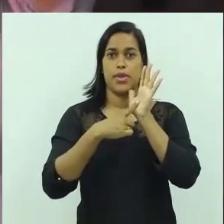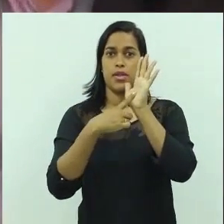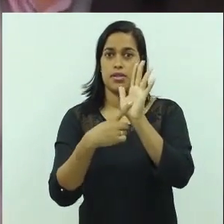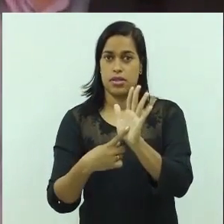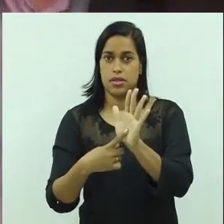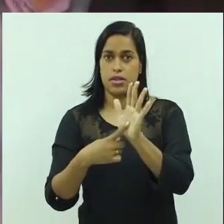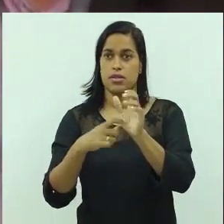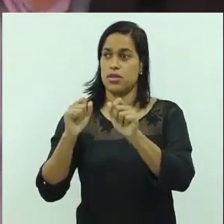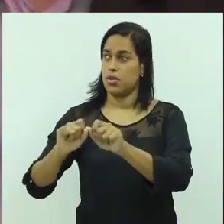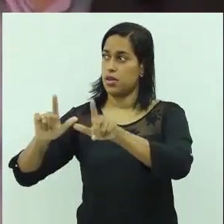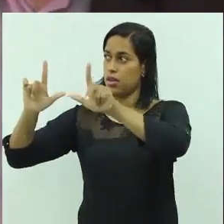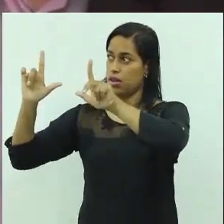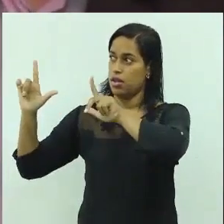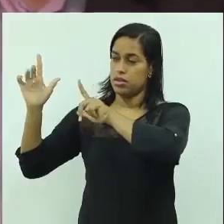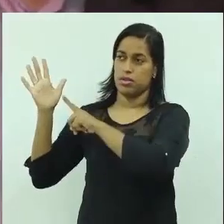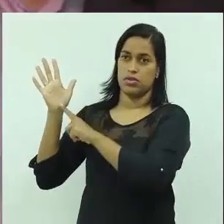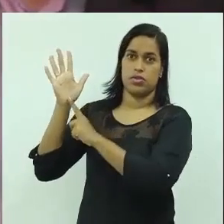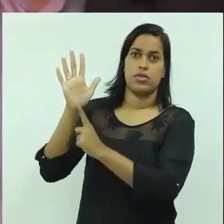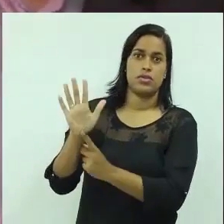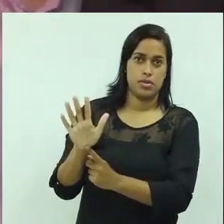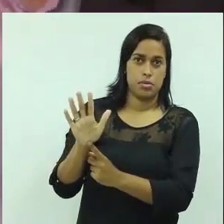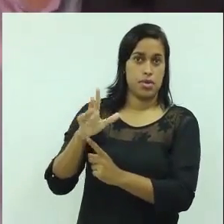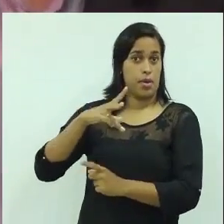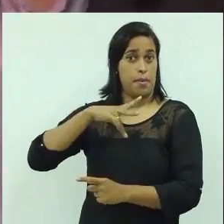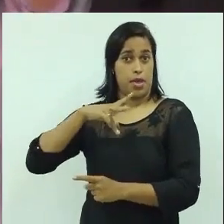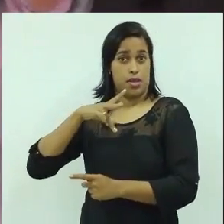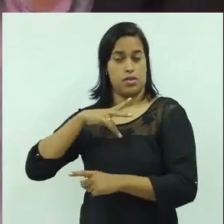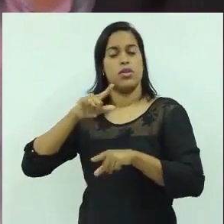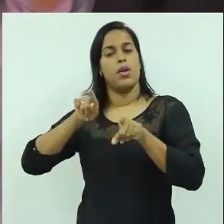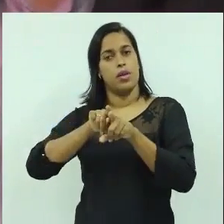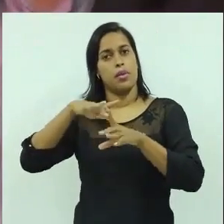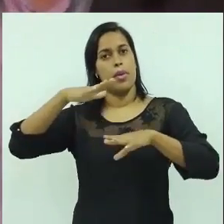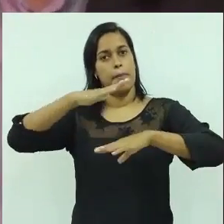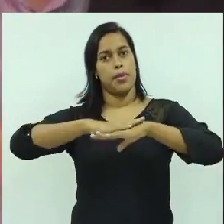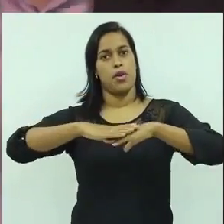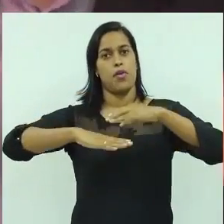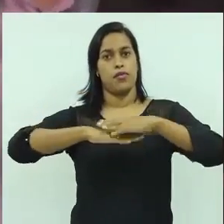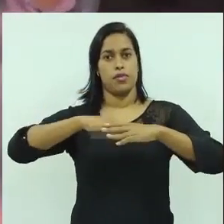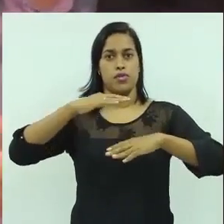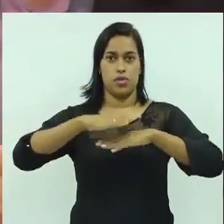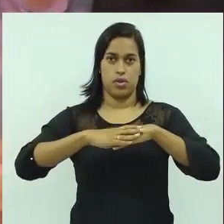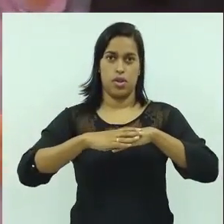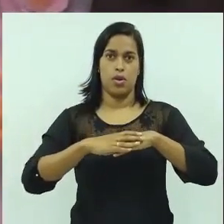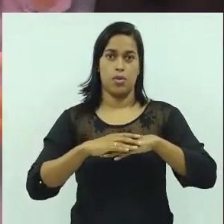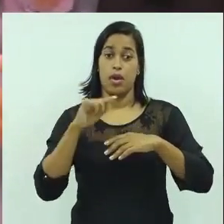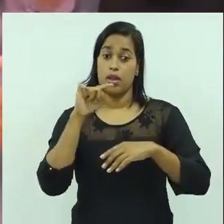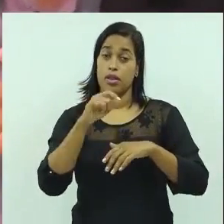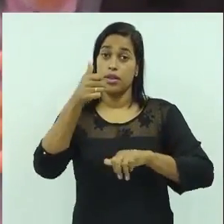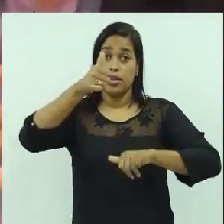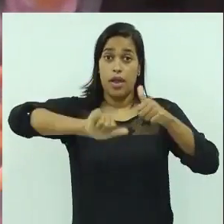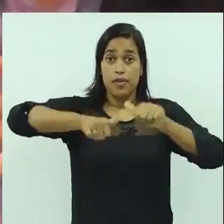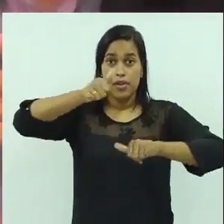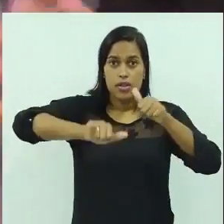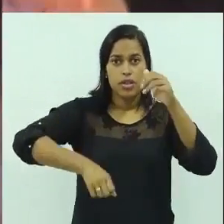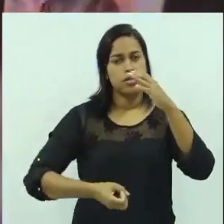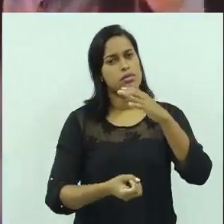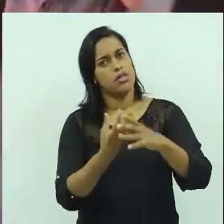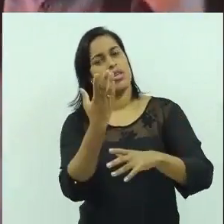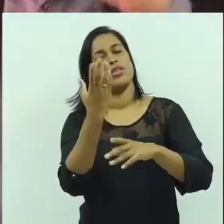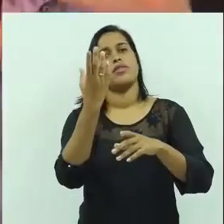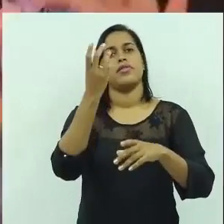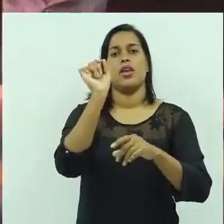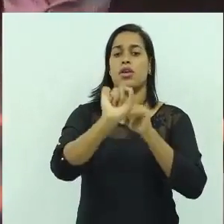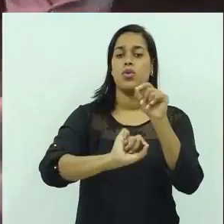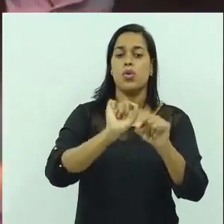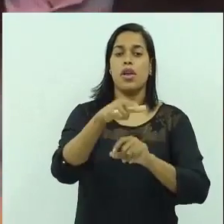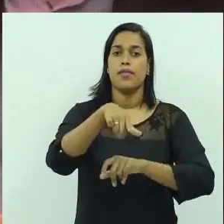Data Show e se apresentar no nível pessoal e profissional. Então, ali está sendo avaliado o seu nível de criatividade, o que é que